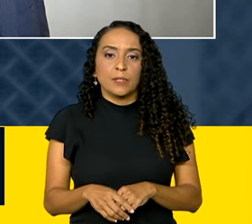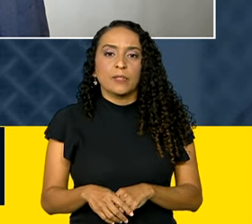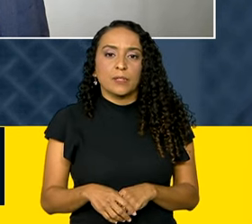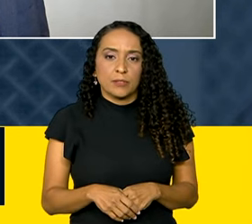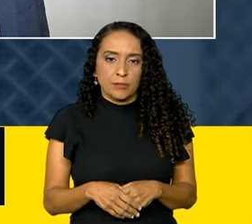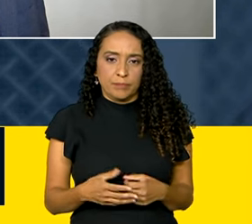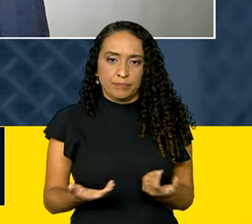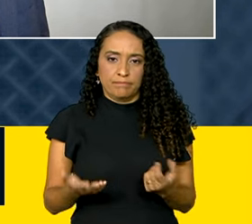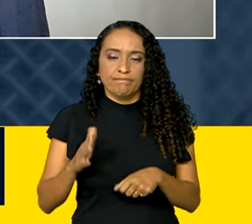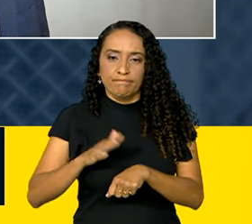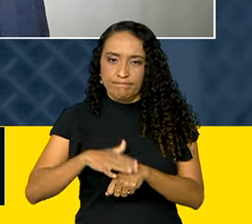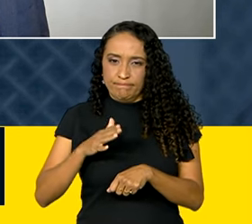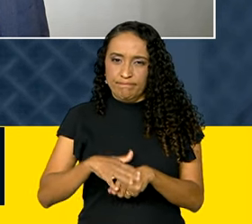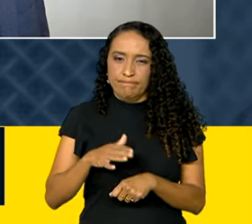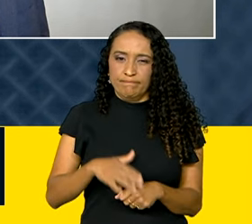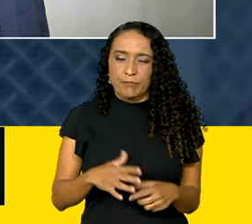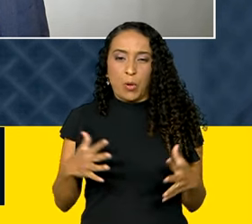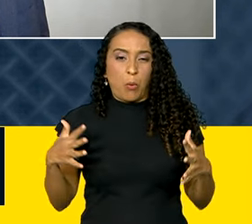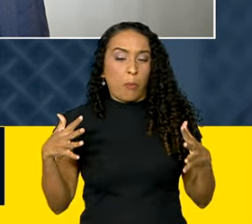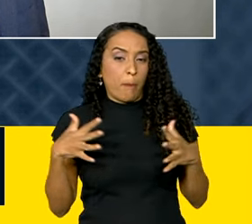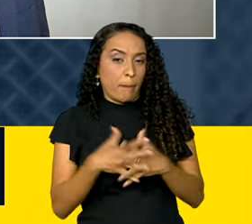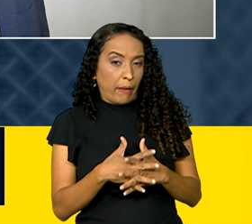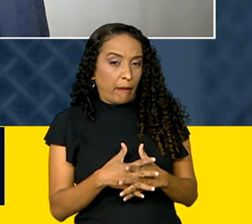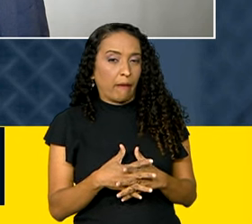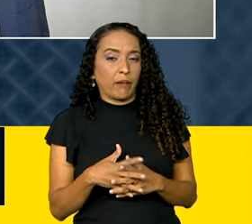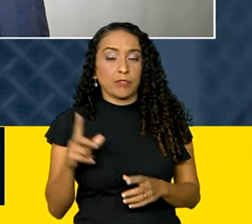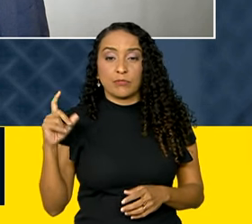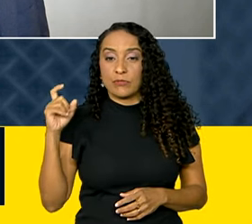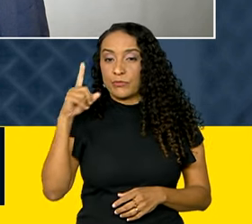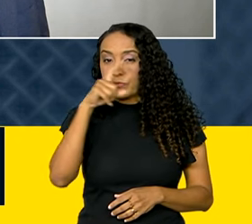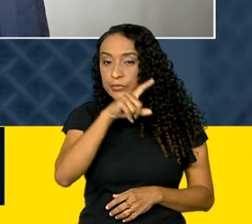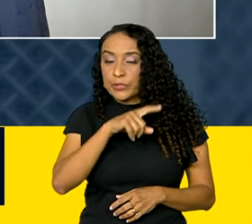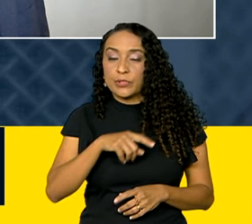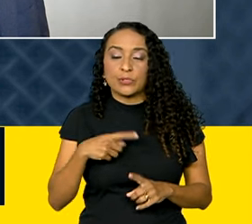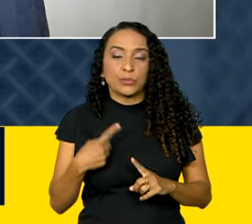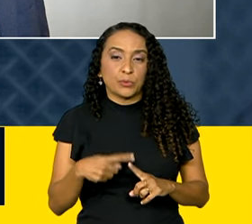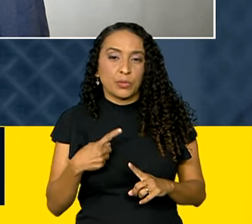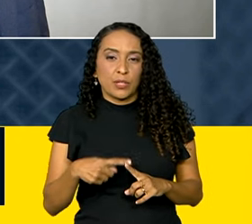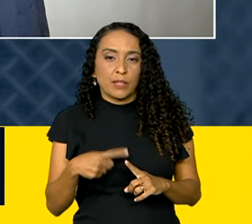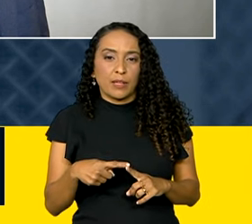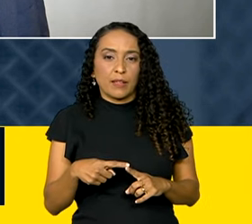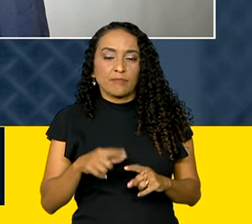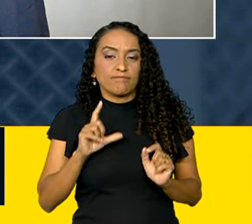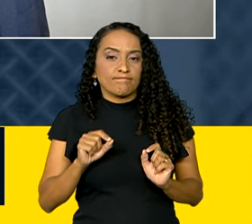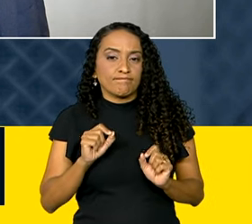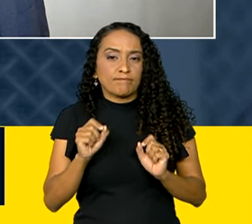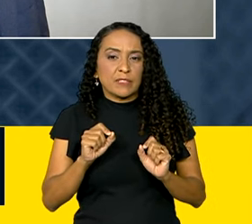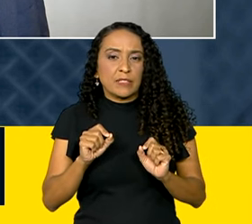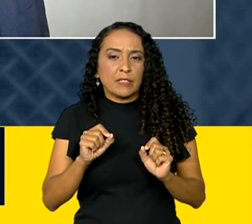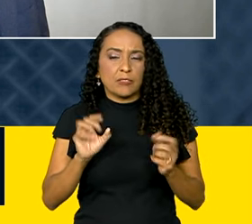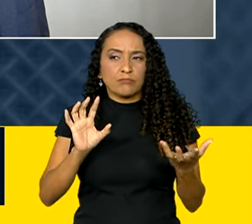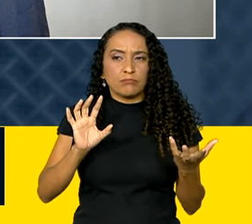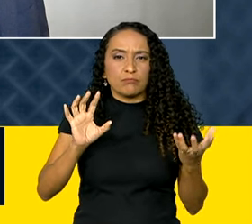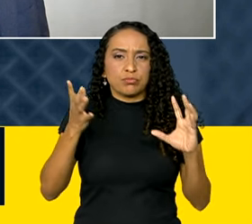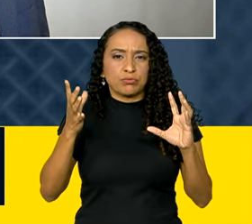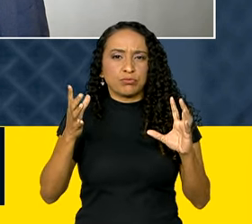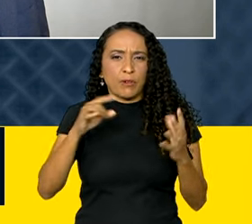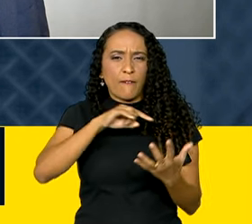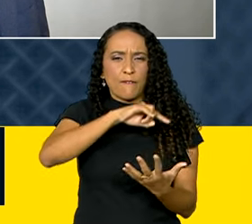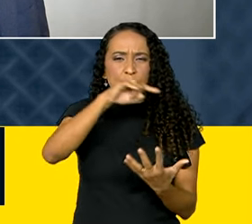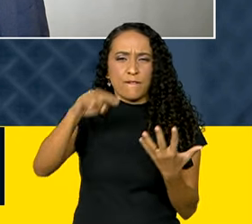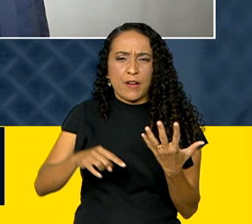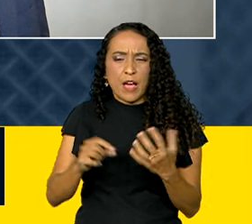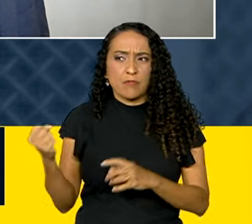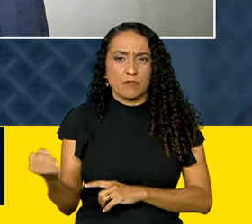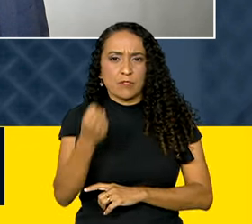uma situação bastante complexa, situação crítica. É uma combinação de eventos severos,